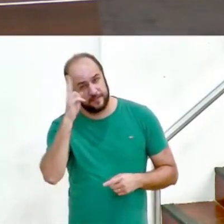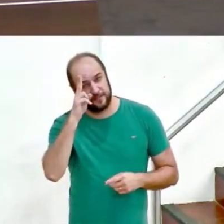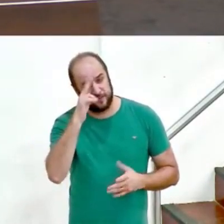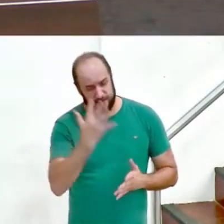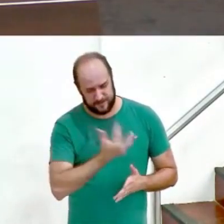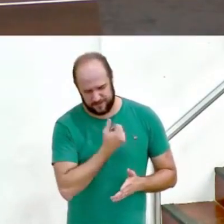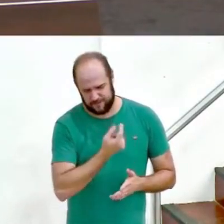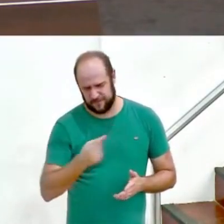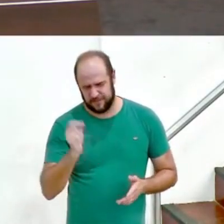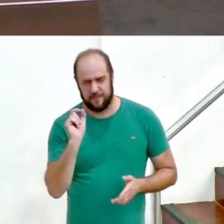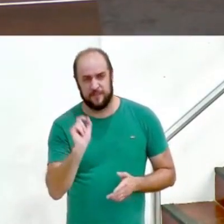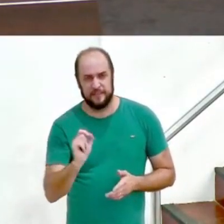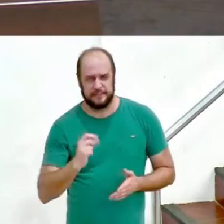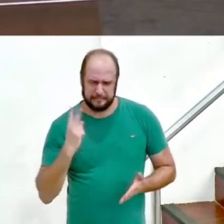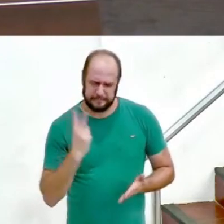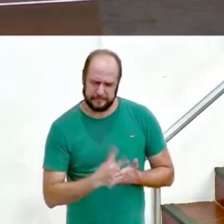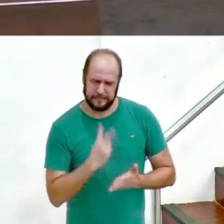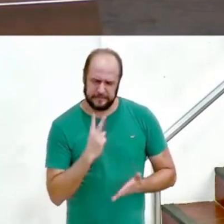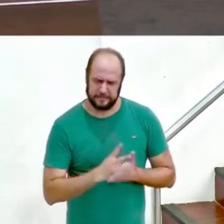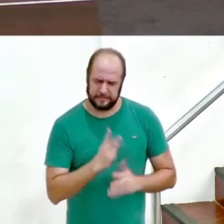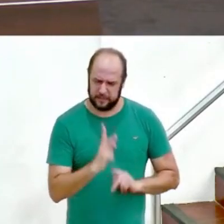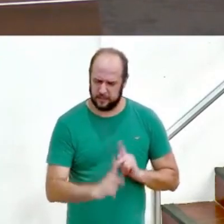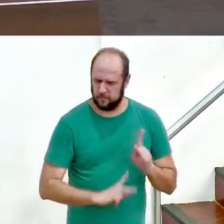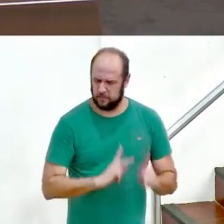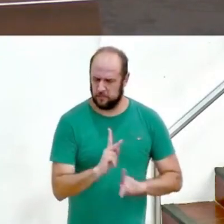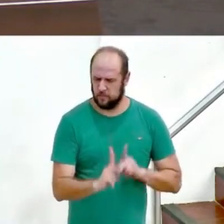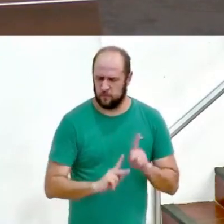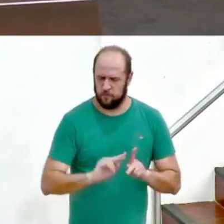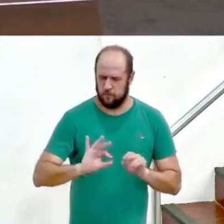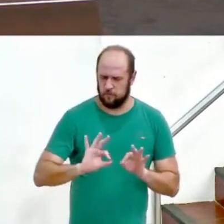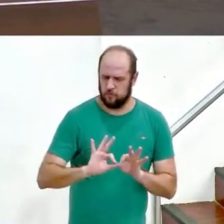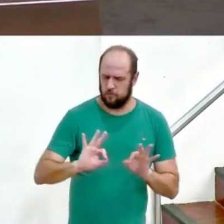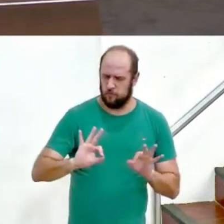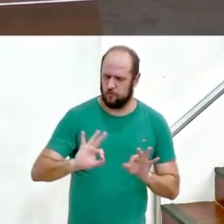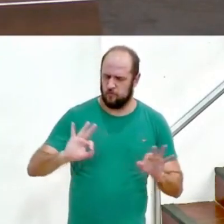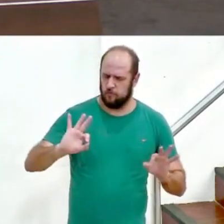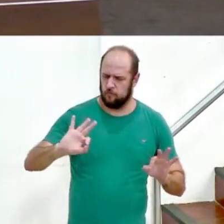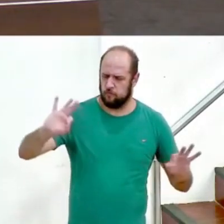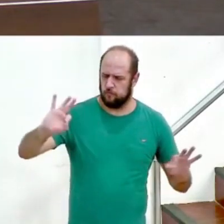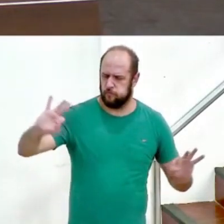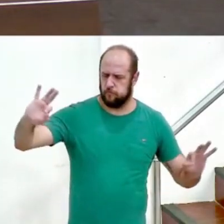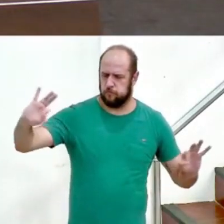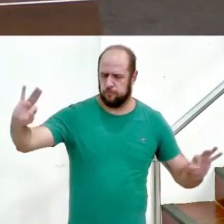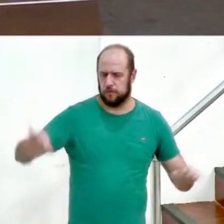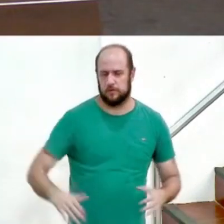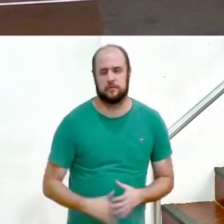redenção é que constantemente o povo estava se afastando de Deus.